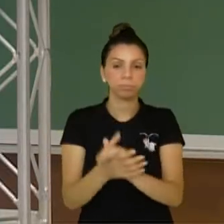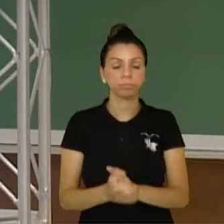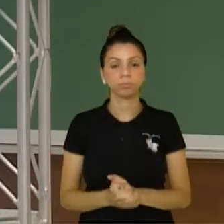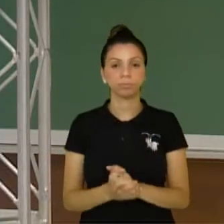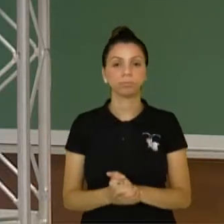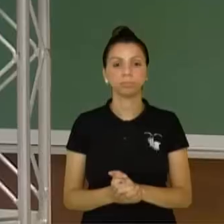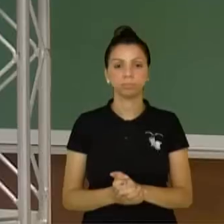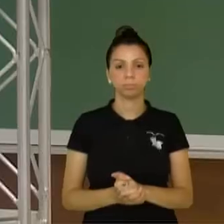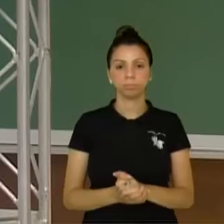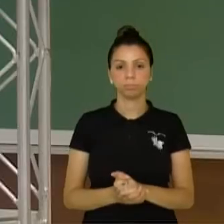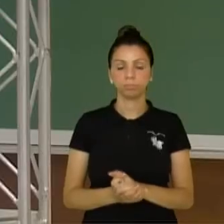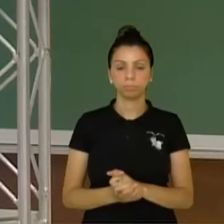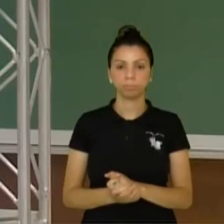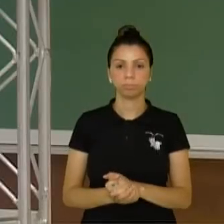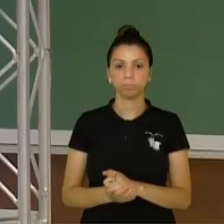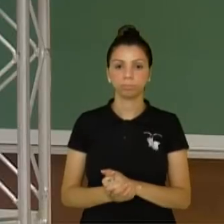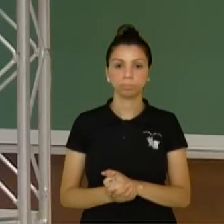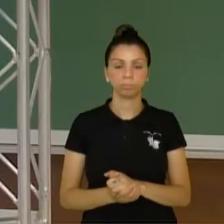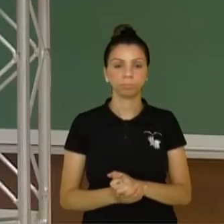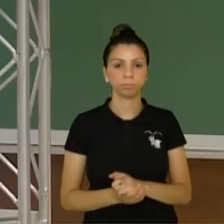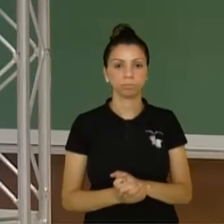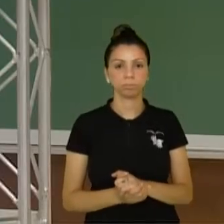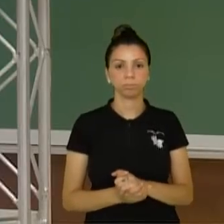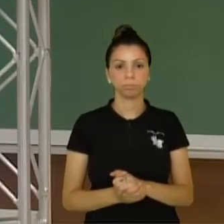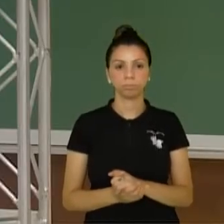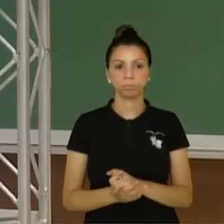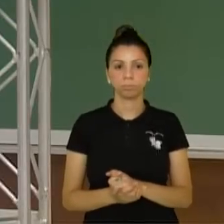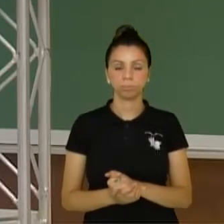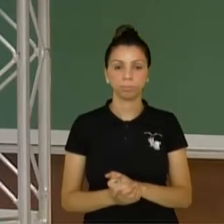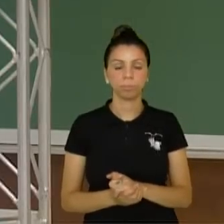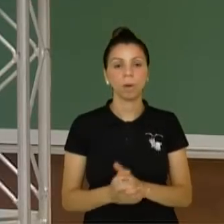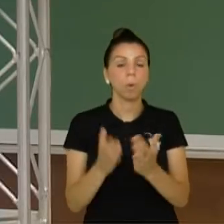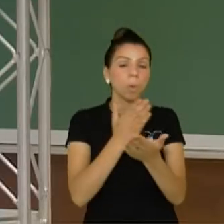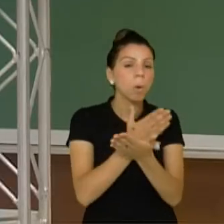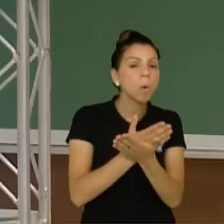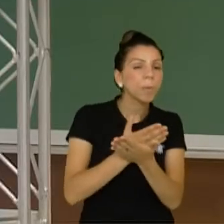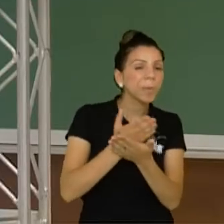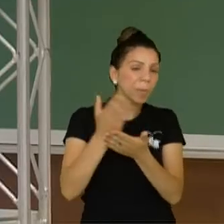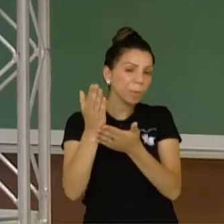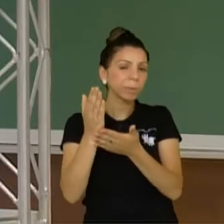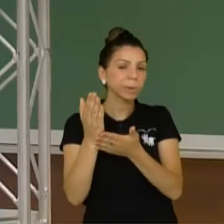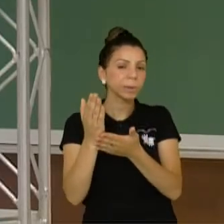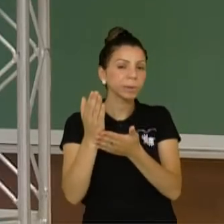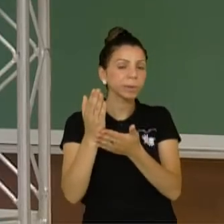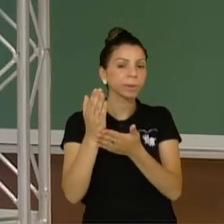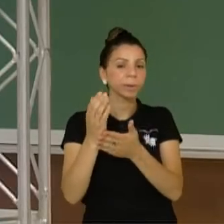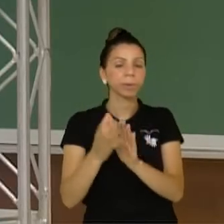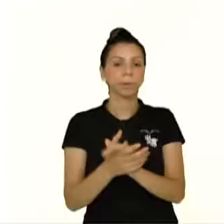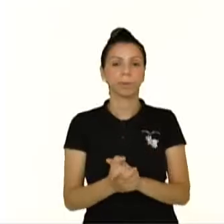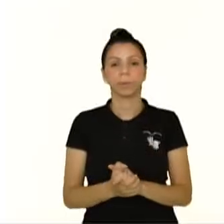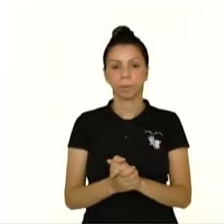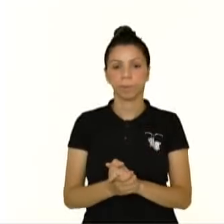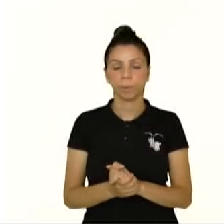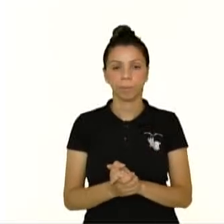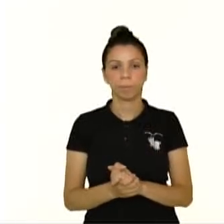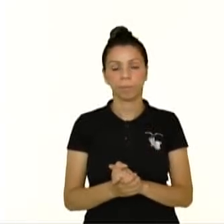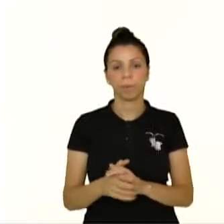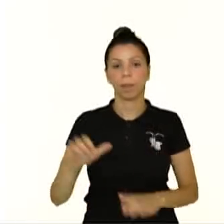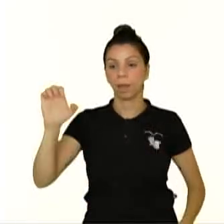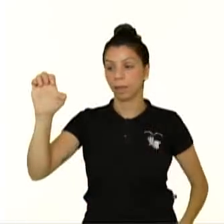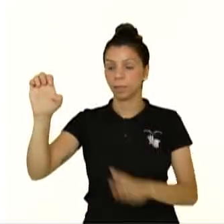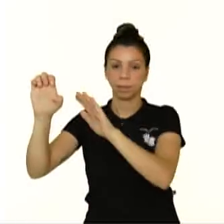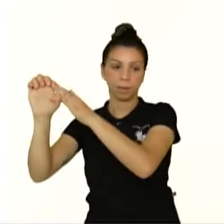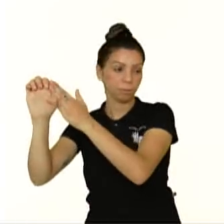ó. Então, começando da esquerda para a direita, nós temos o Andrew